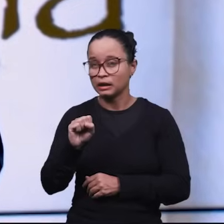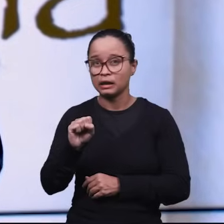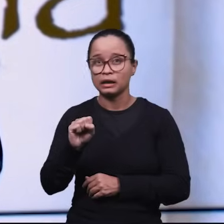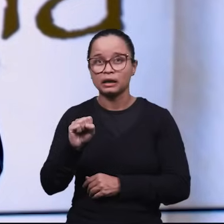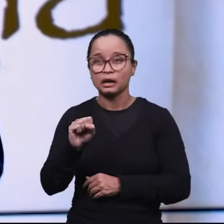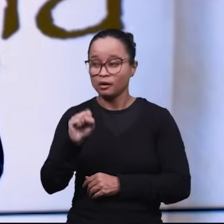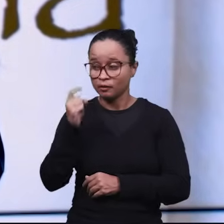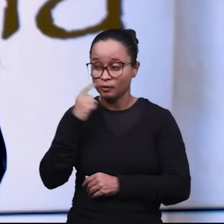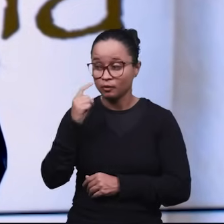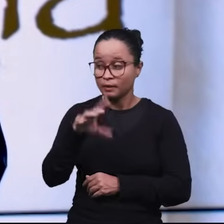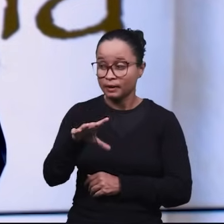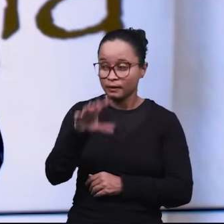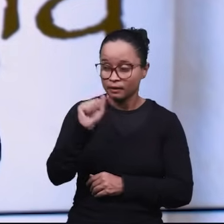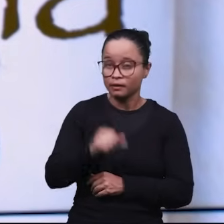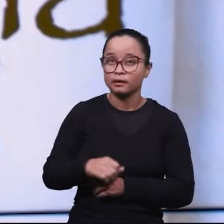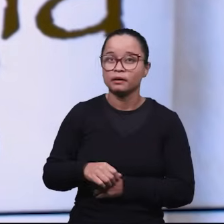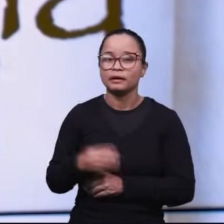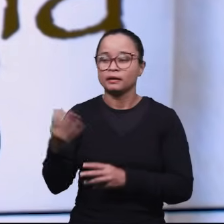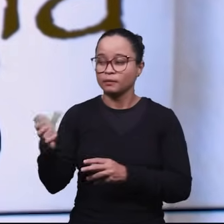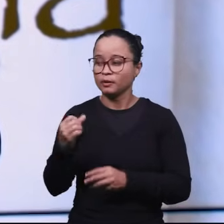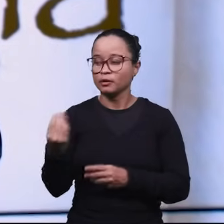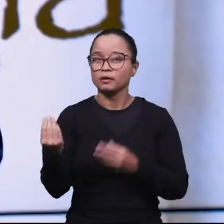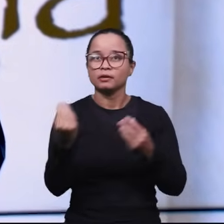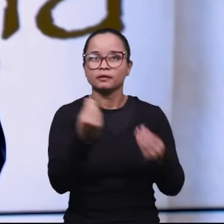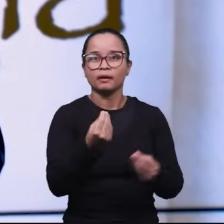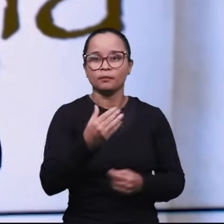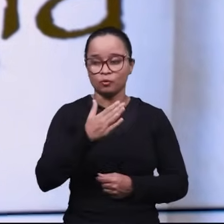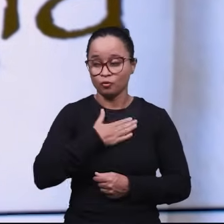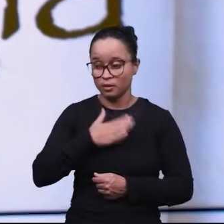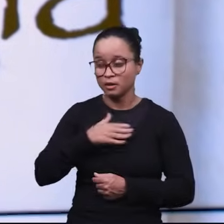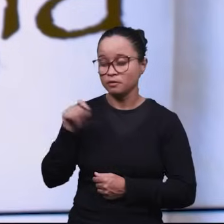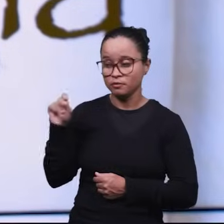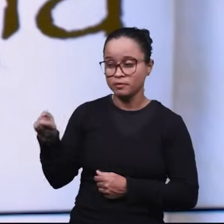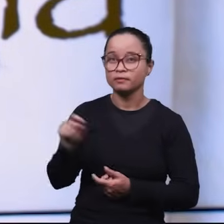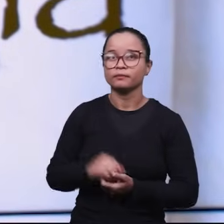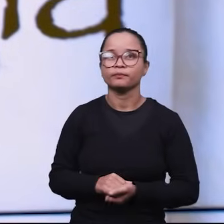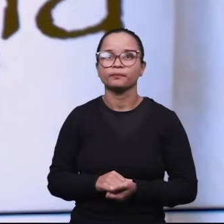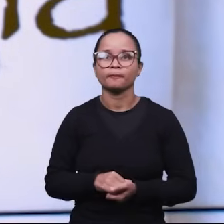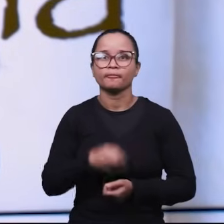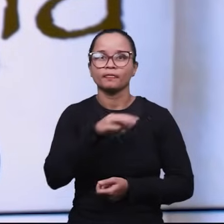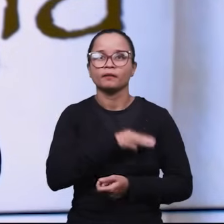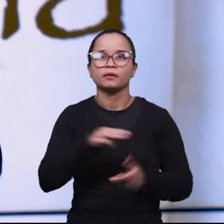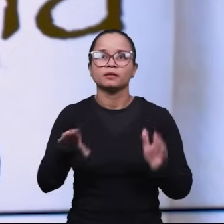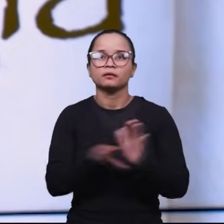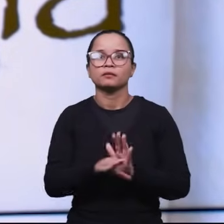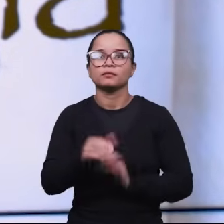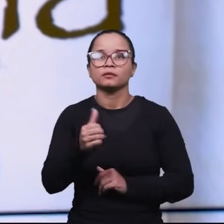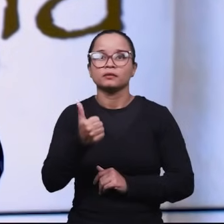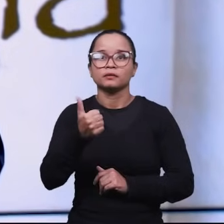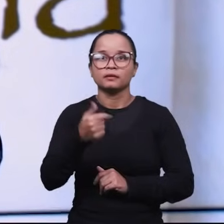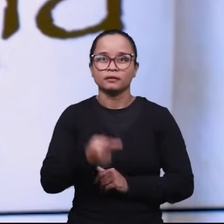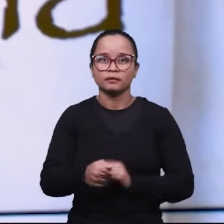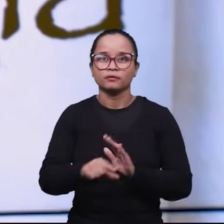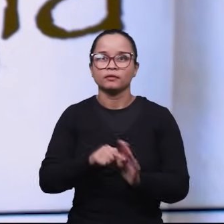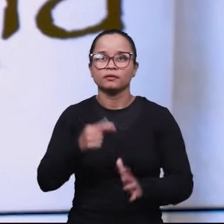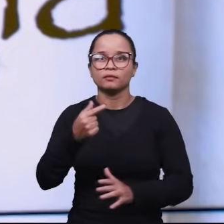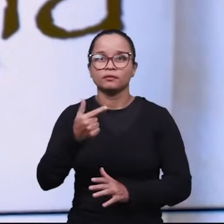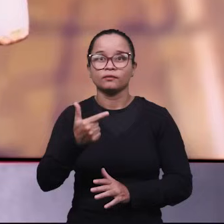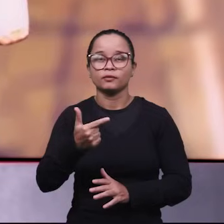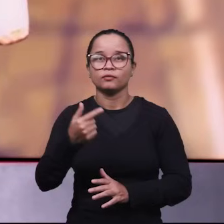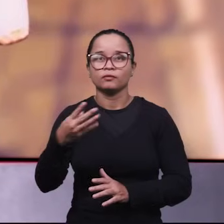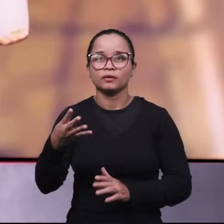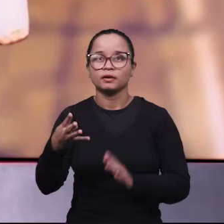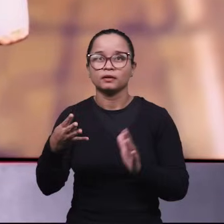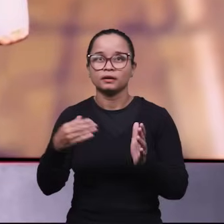dracmas. Toma-o e dá-lhe por mim e por ti." Mateus 17, 24 a